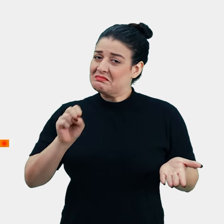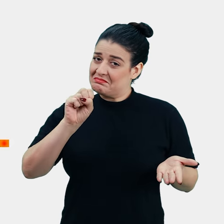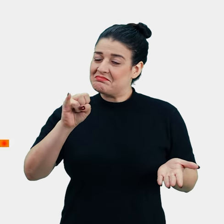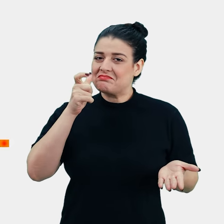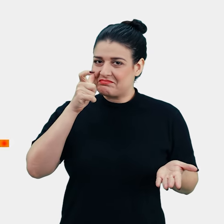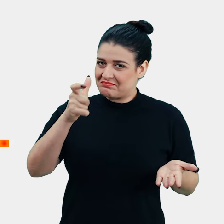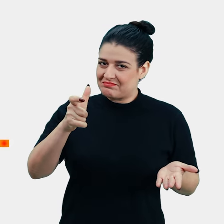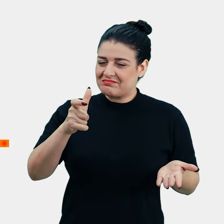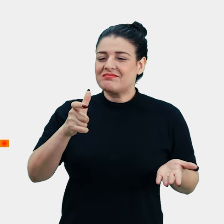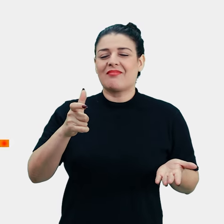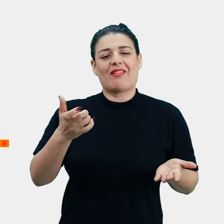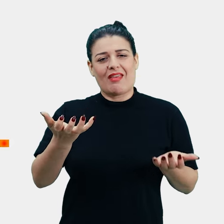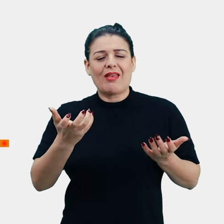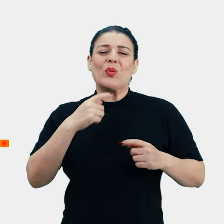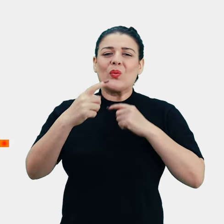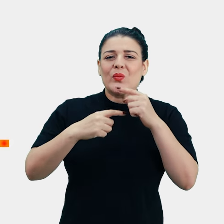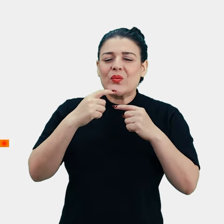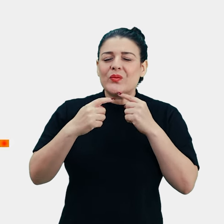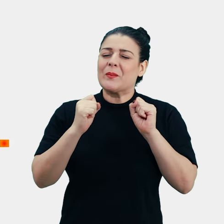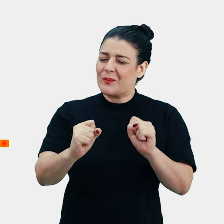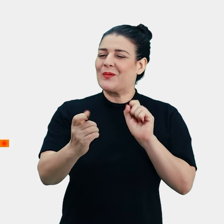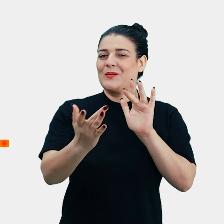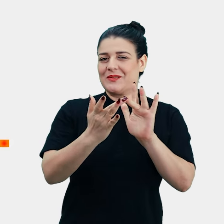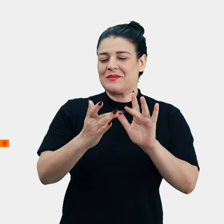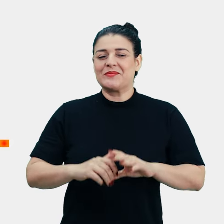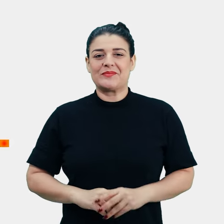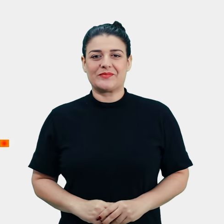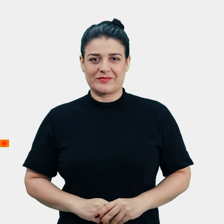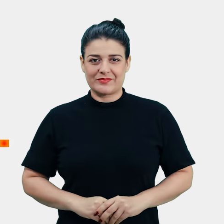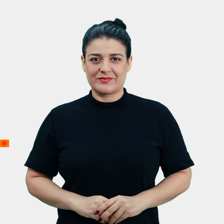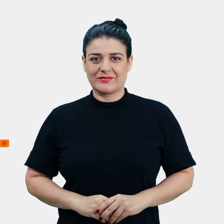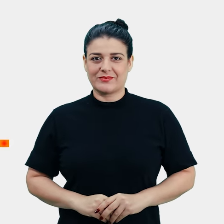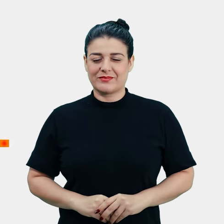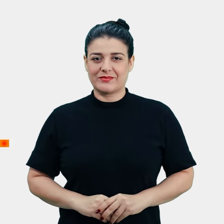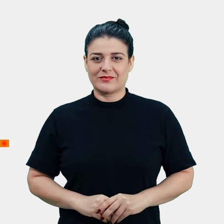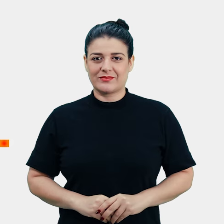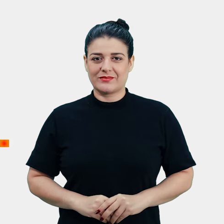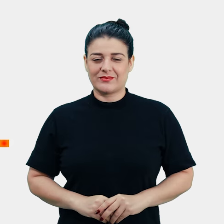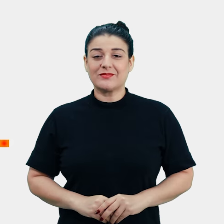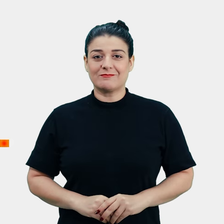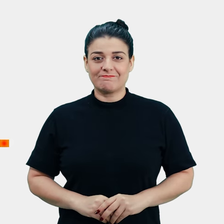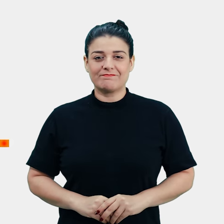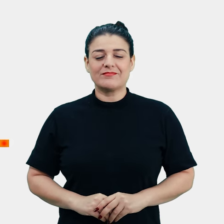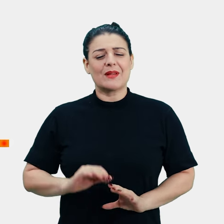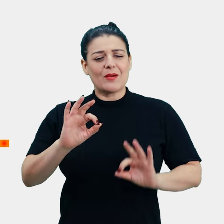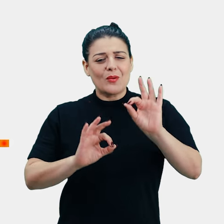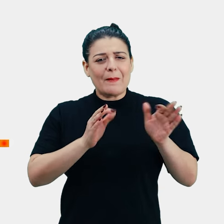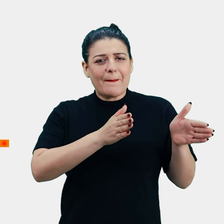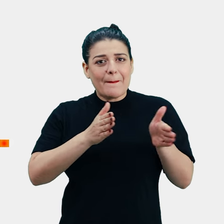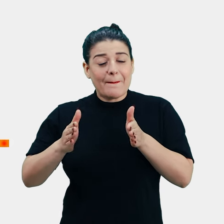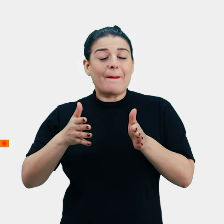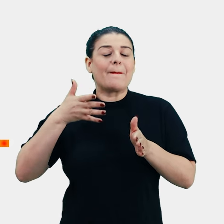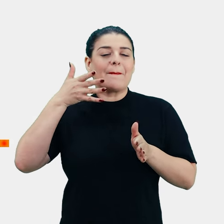tenha interesse, queira tirar dúvidas, tá ok, pessoal? Bom, eu organizei a nossa palestra nos